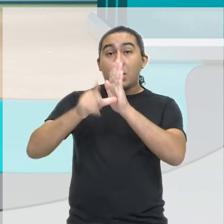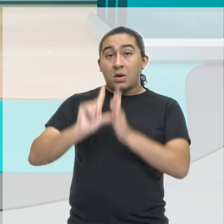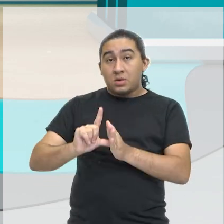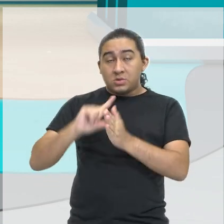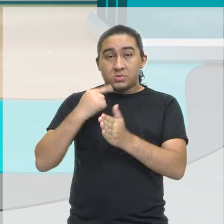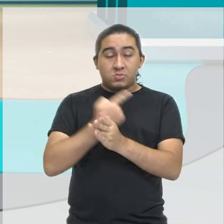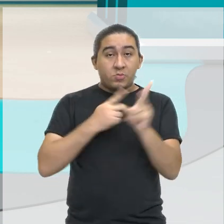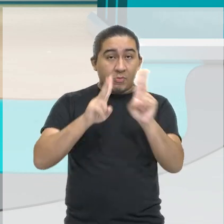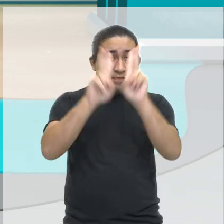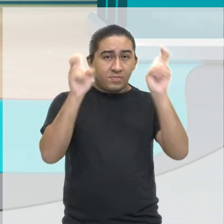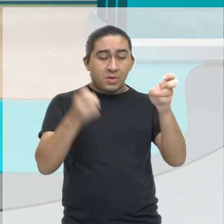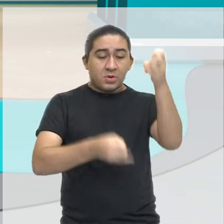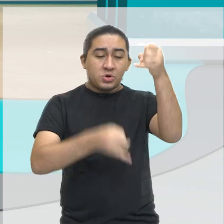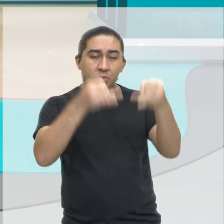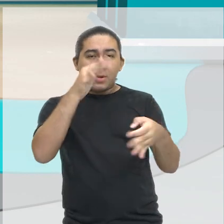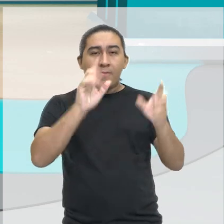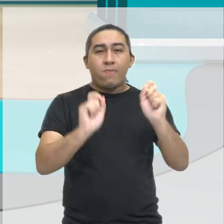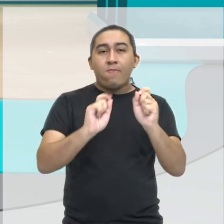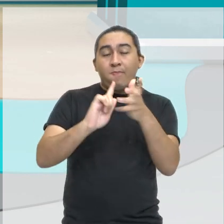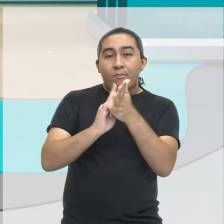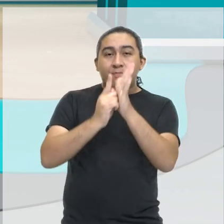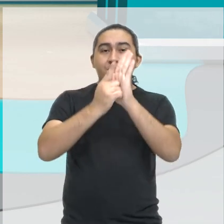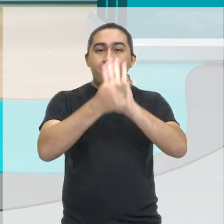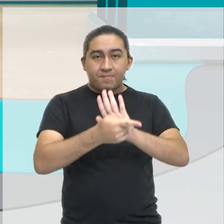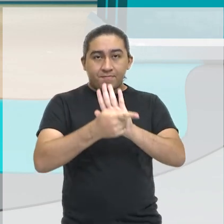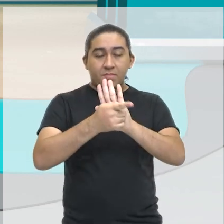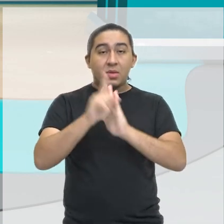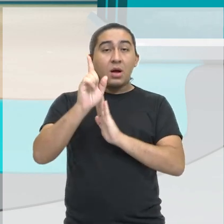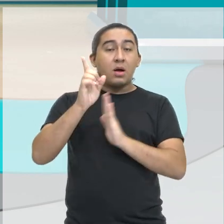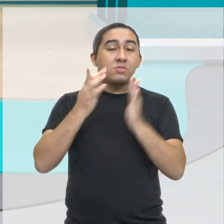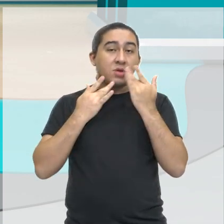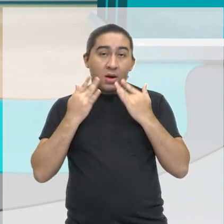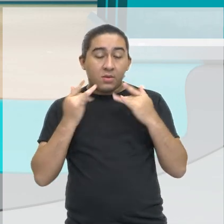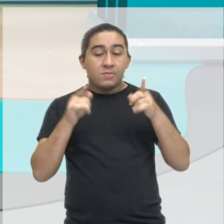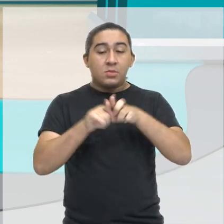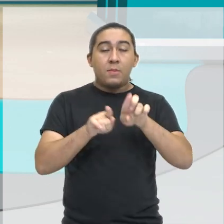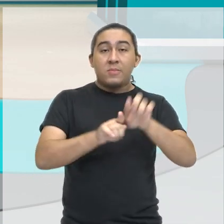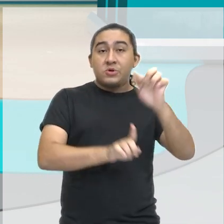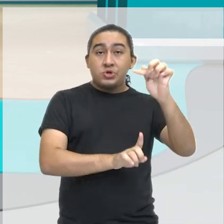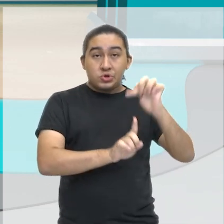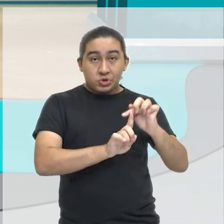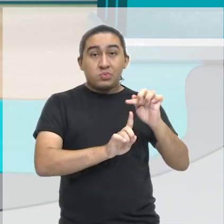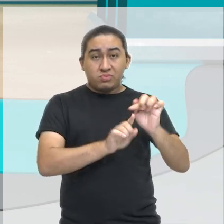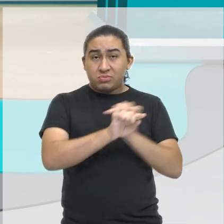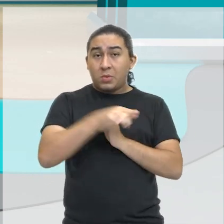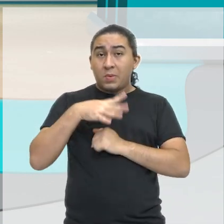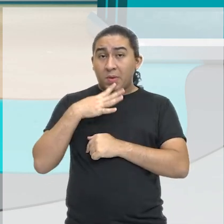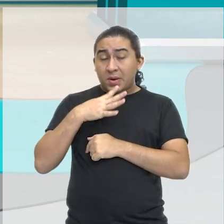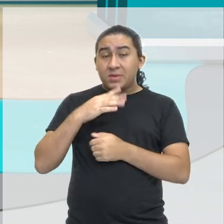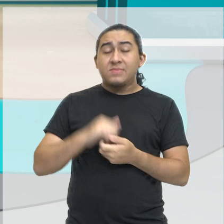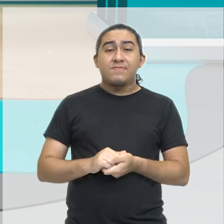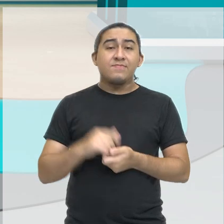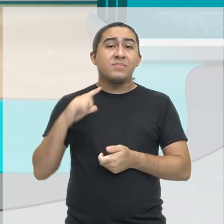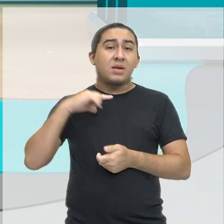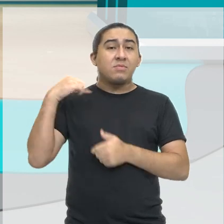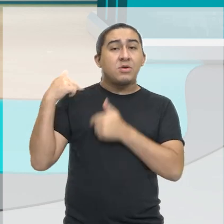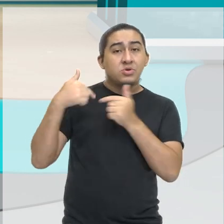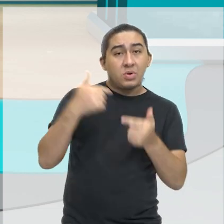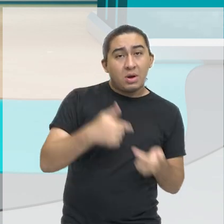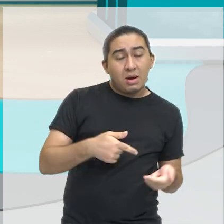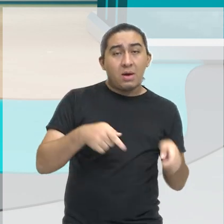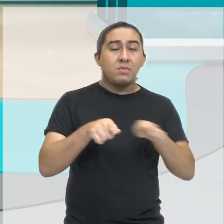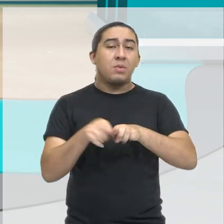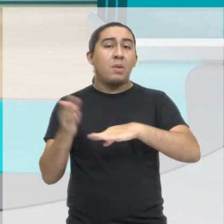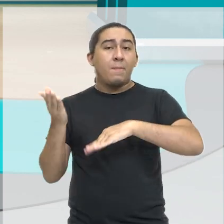nós abordamos sobre gêneros teatrais, estilos de teatros, vocês lembram? Teatro tradicional,